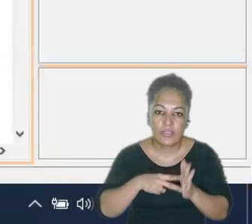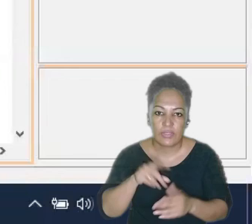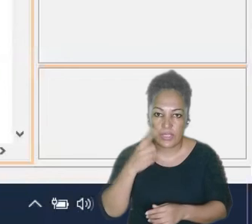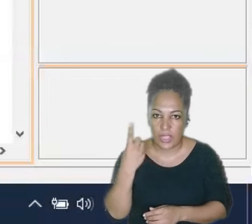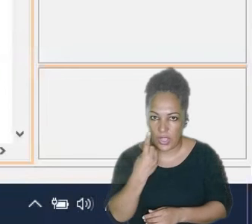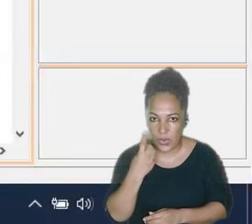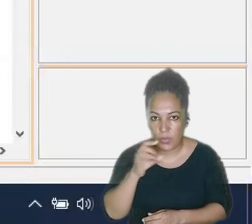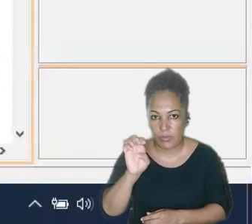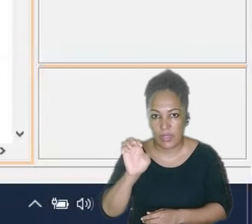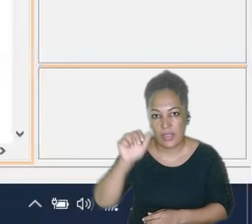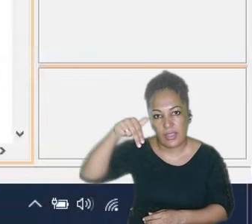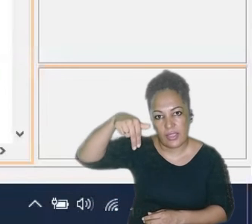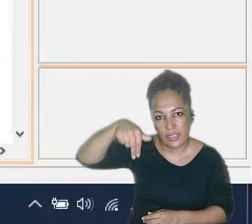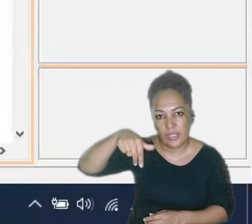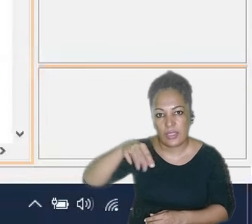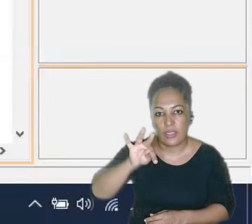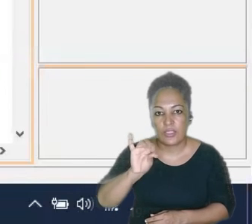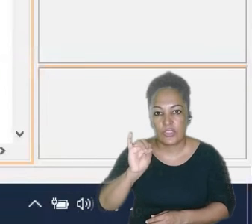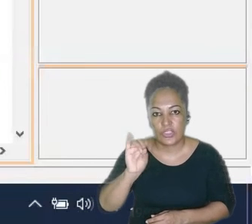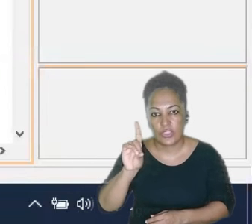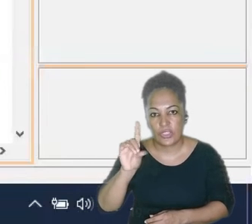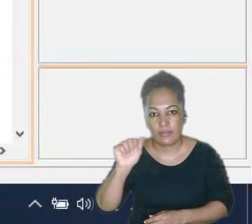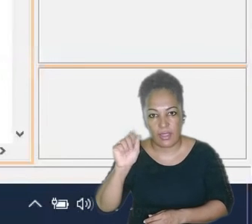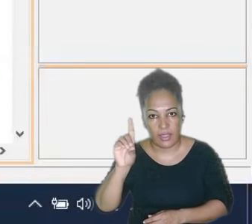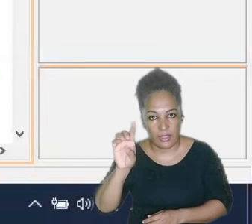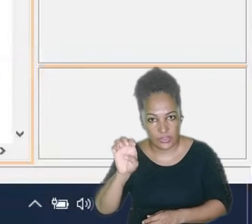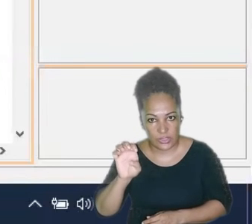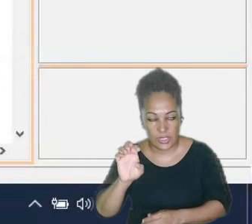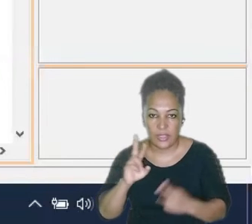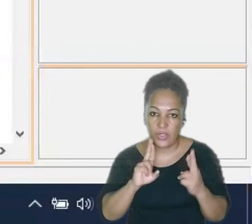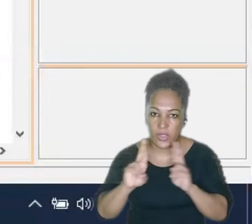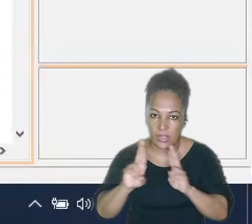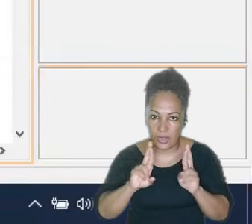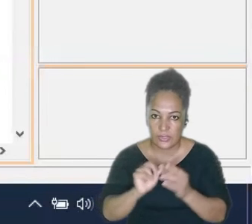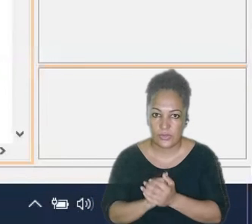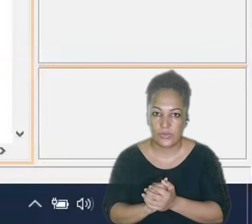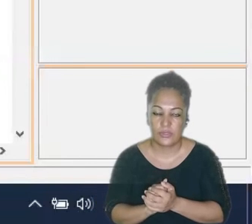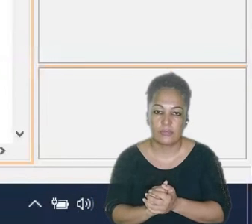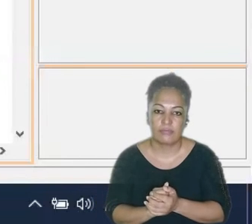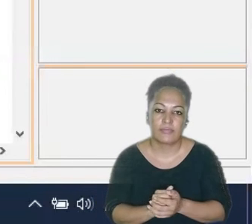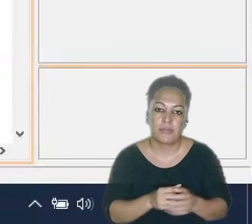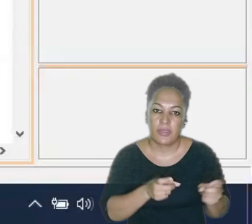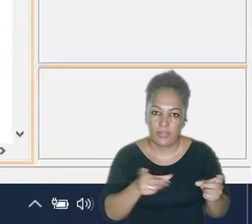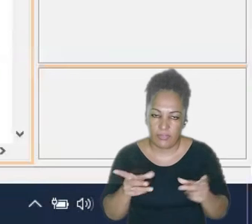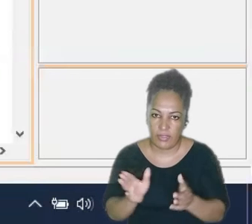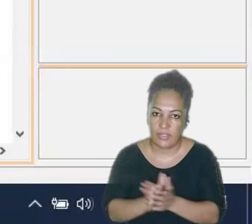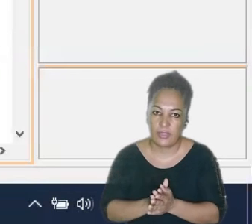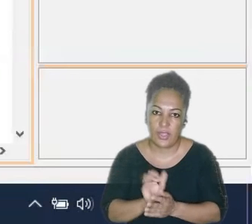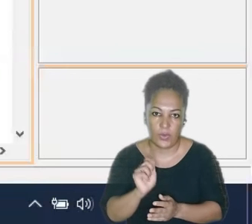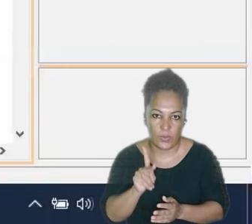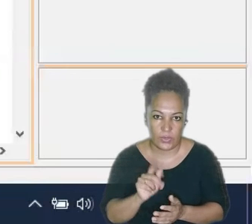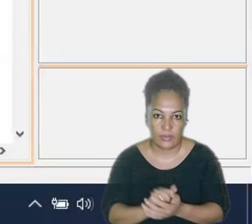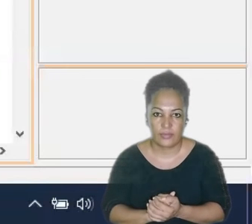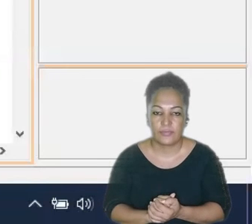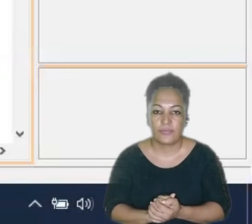não crio e esse passageiro é uma entidade, então eu relaciono a entidade passageiro com a entidade venda. Eu não crio